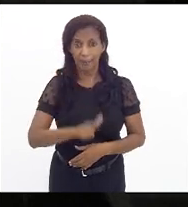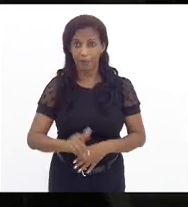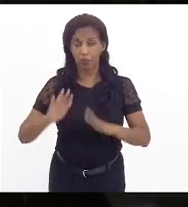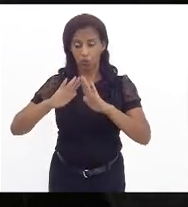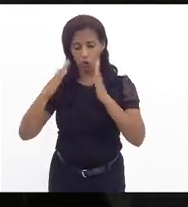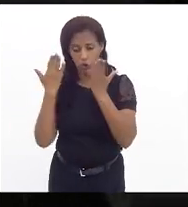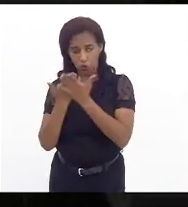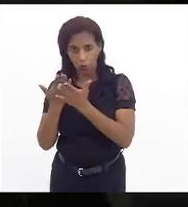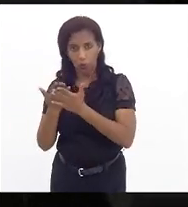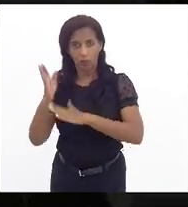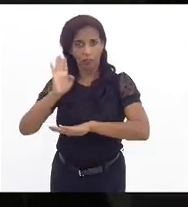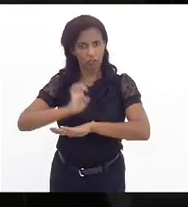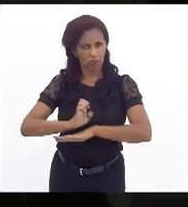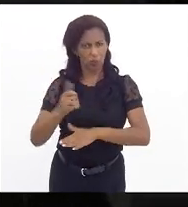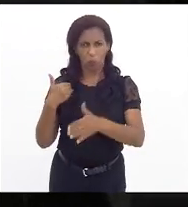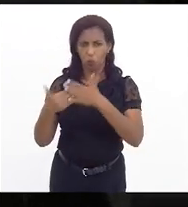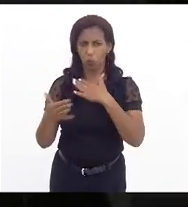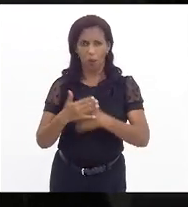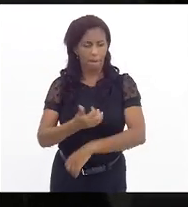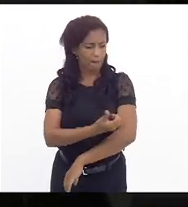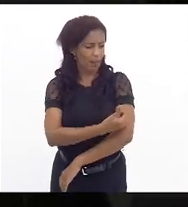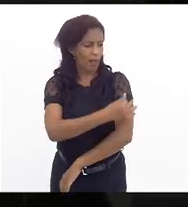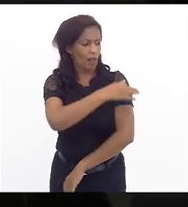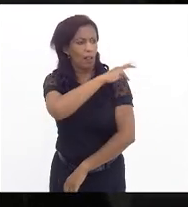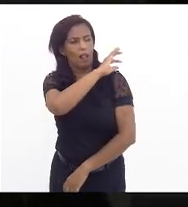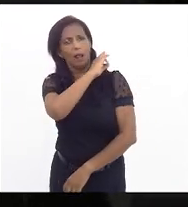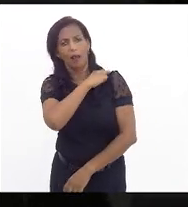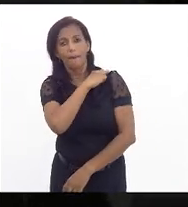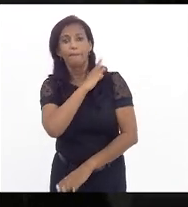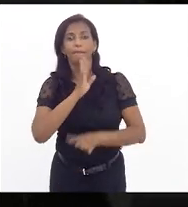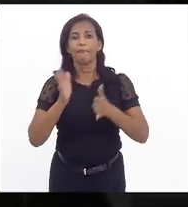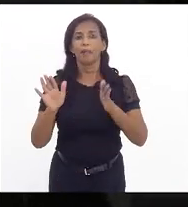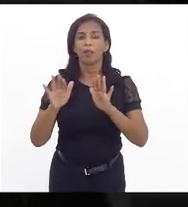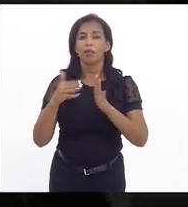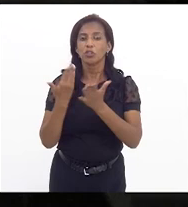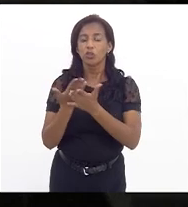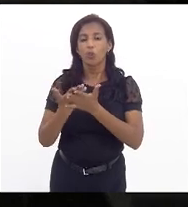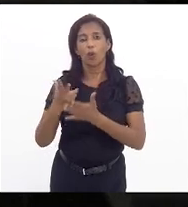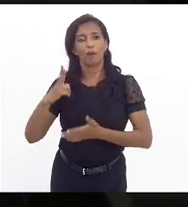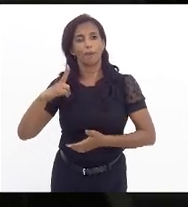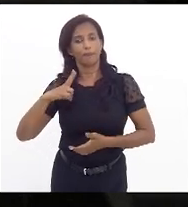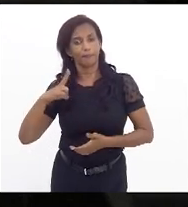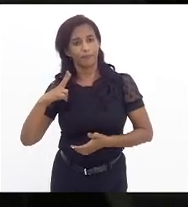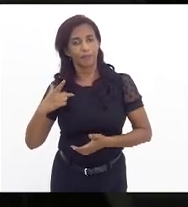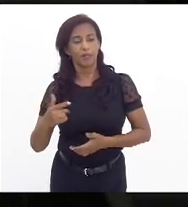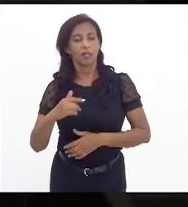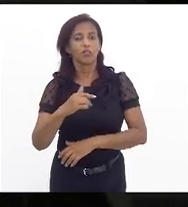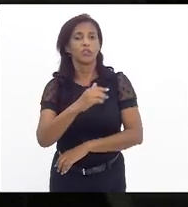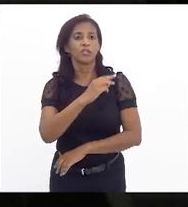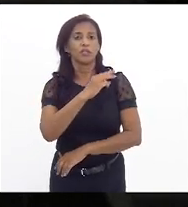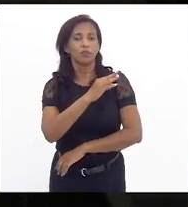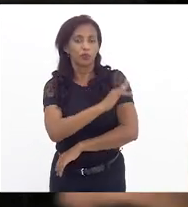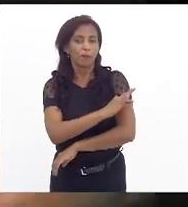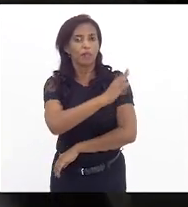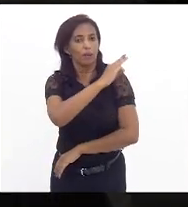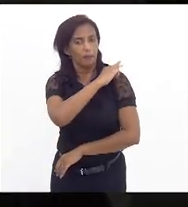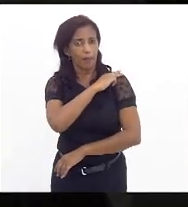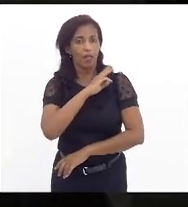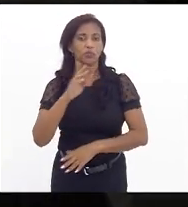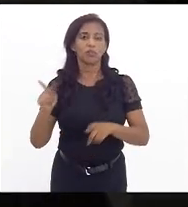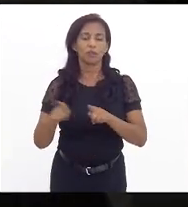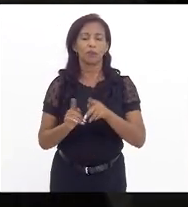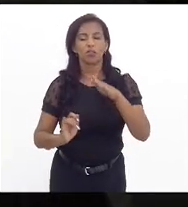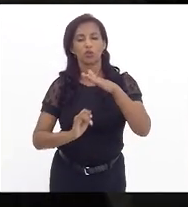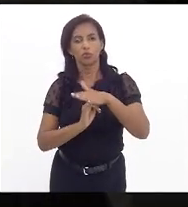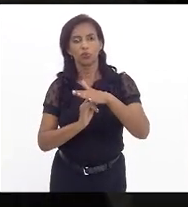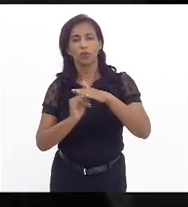escolas estaduais, de qualquer nível, as escolas privadas de ensino fundamental e ensino médio e as instituições estaduais de